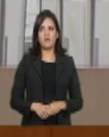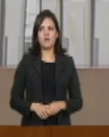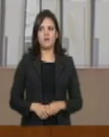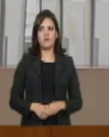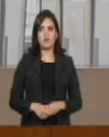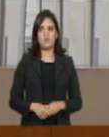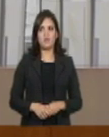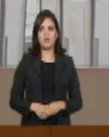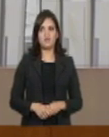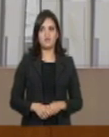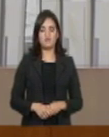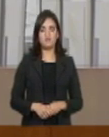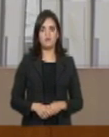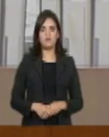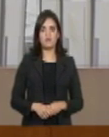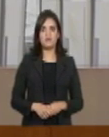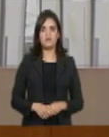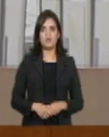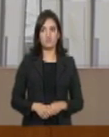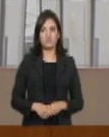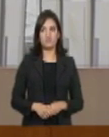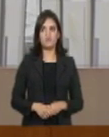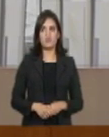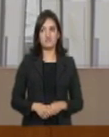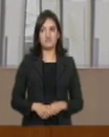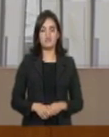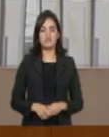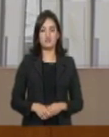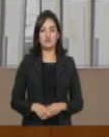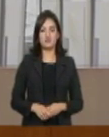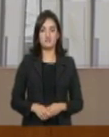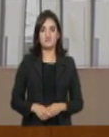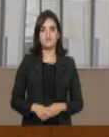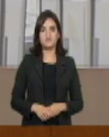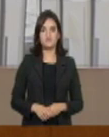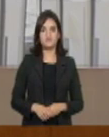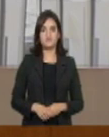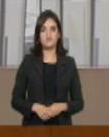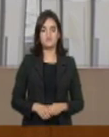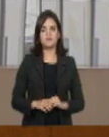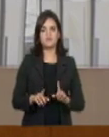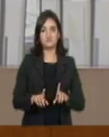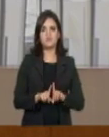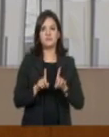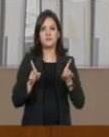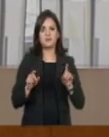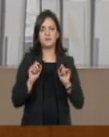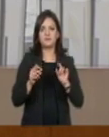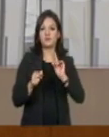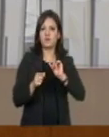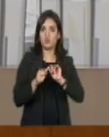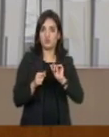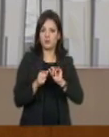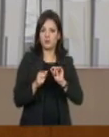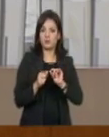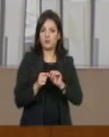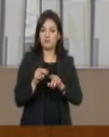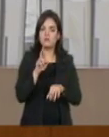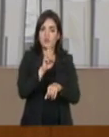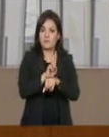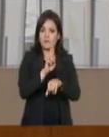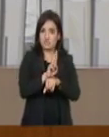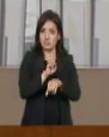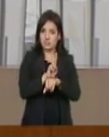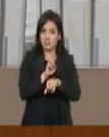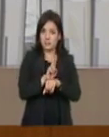Ministro Dias Toffoli, olha para os colegas. A proposição que fiz em nome próprio, não foi em nome da corte, em nome próprio, deixei isso